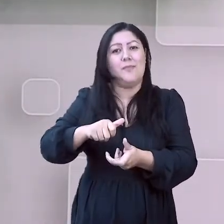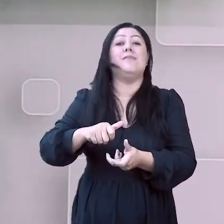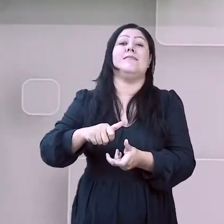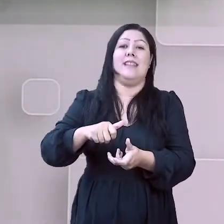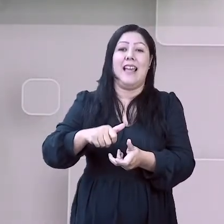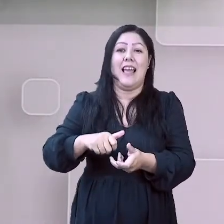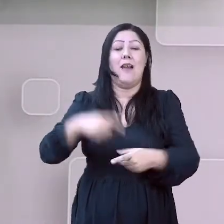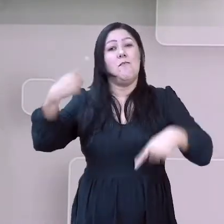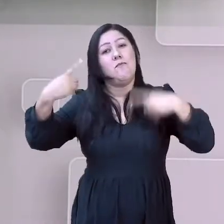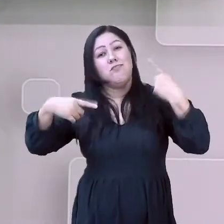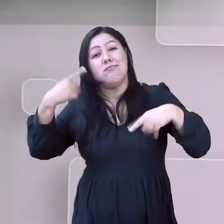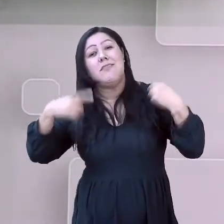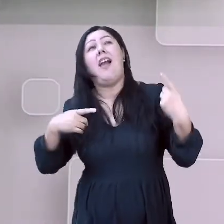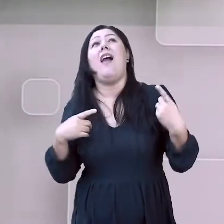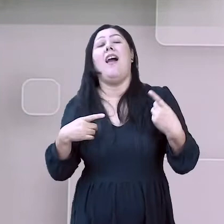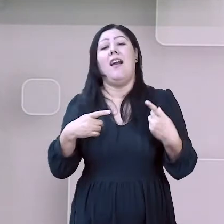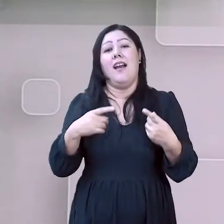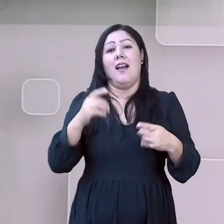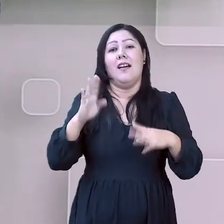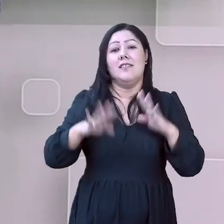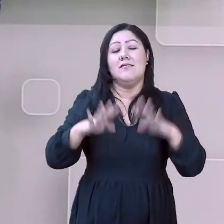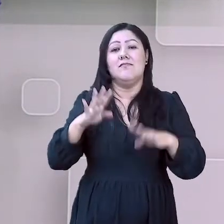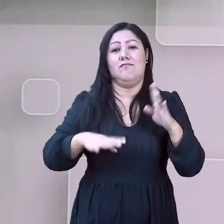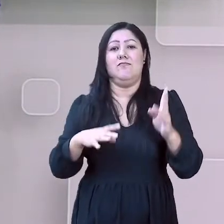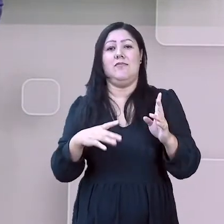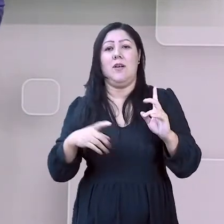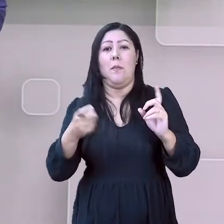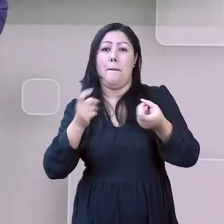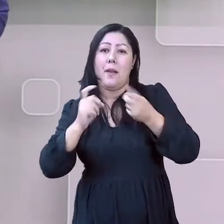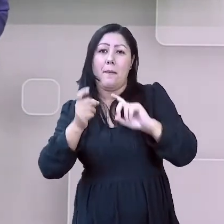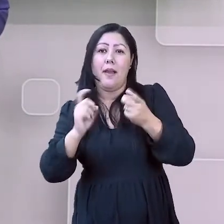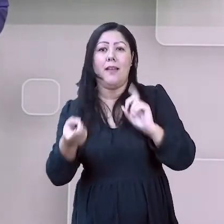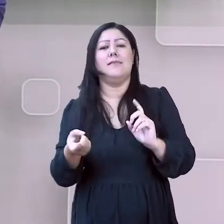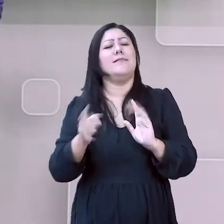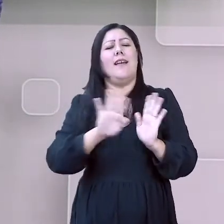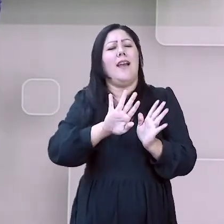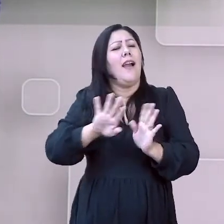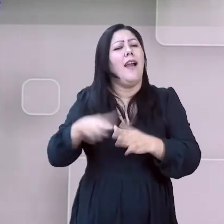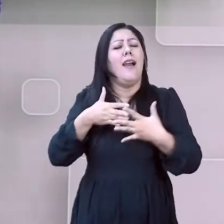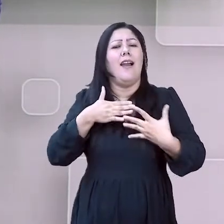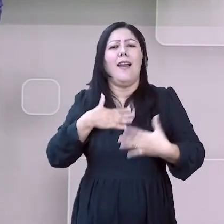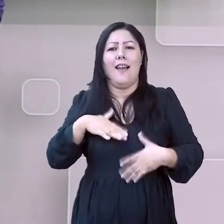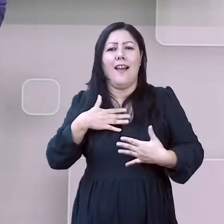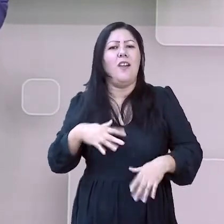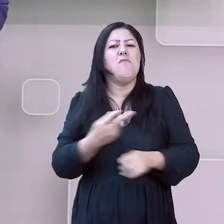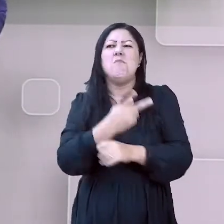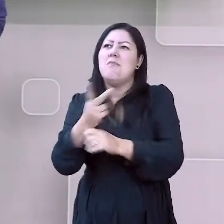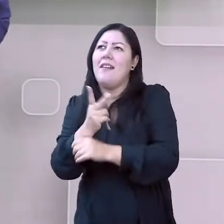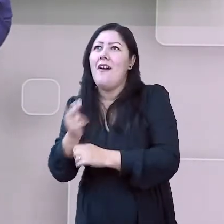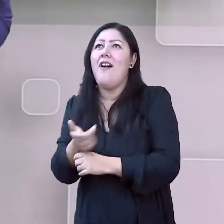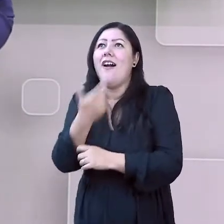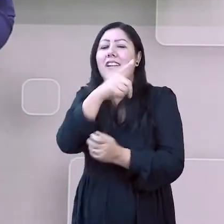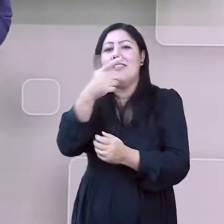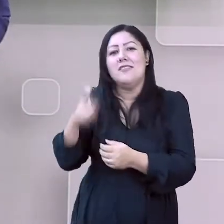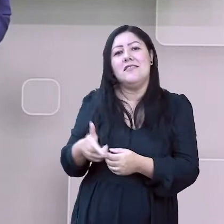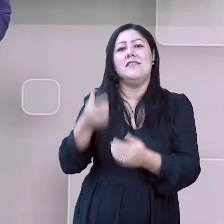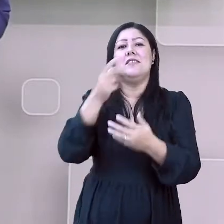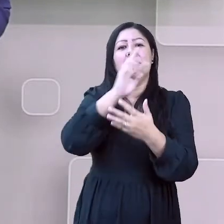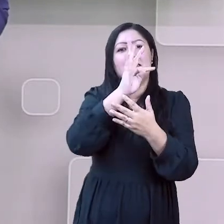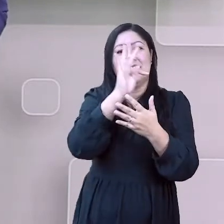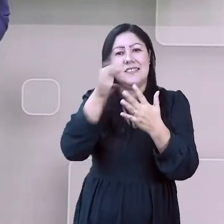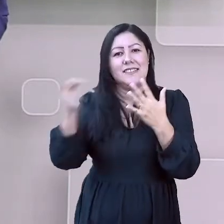essas discussões, que não haja isso com você. Tá bom? Busque conhecer as outras teorias